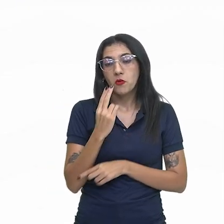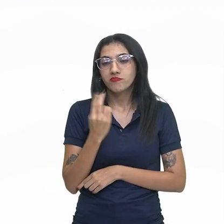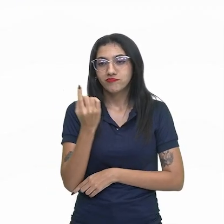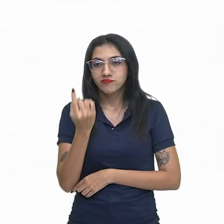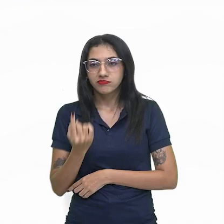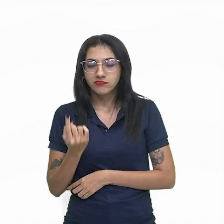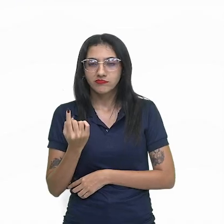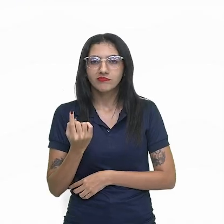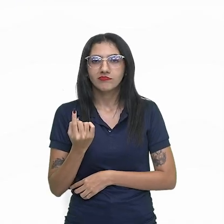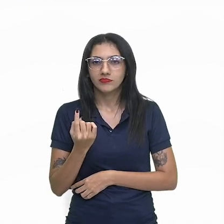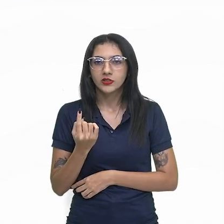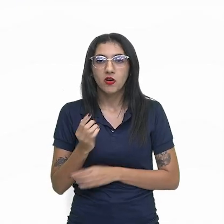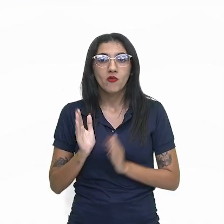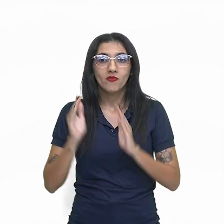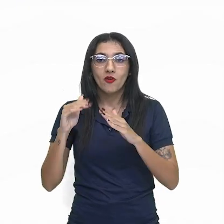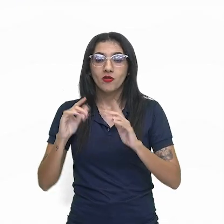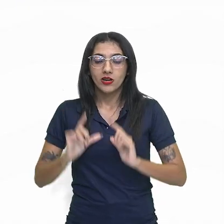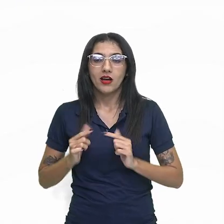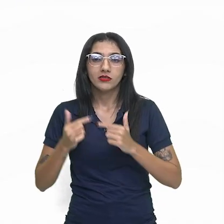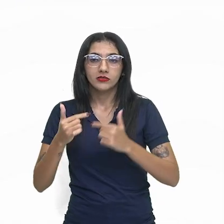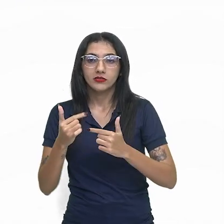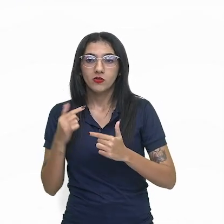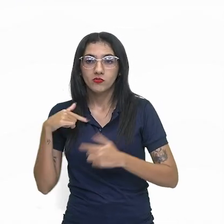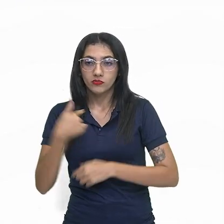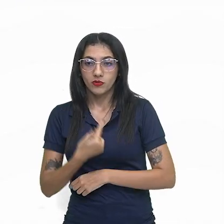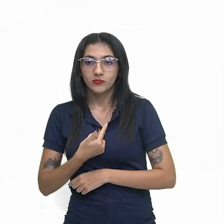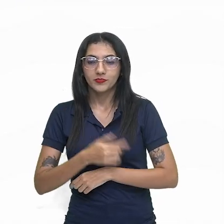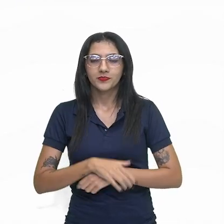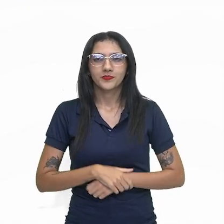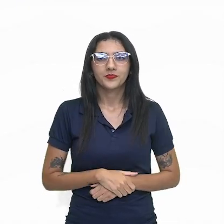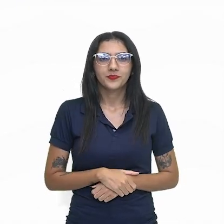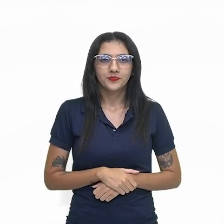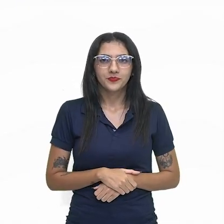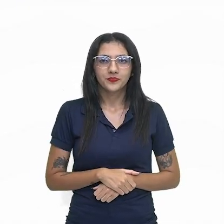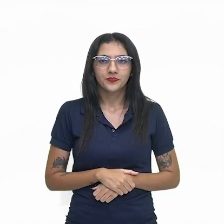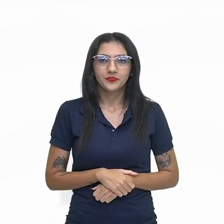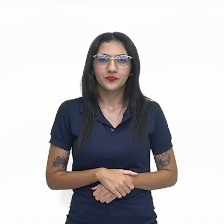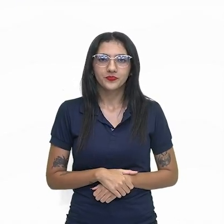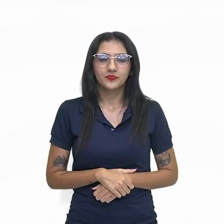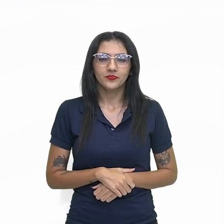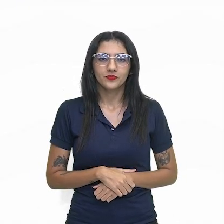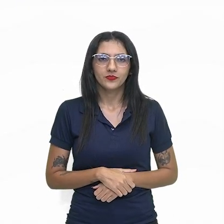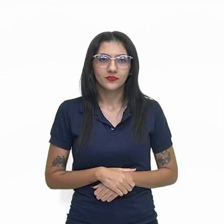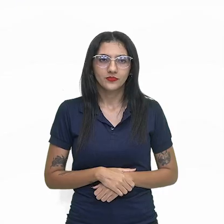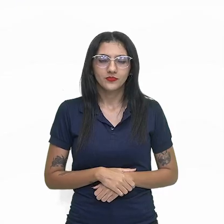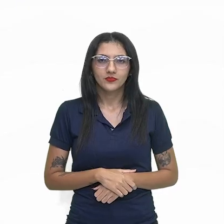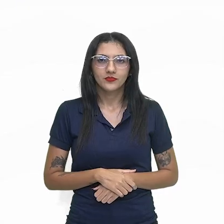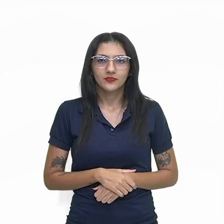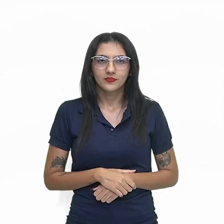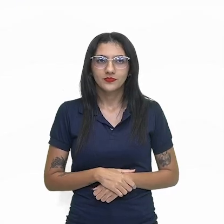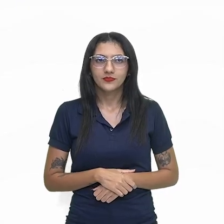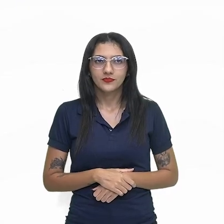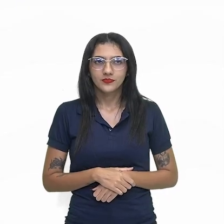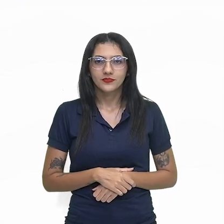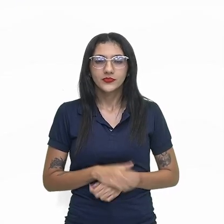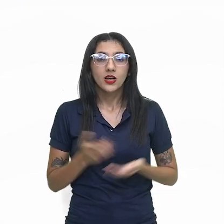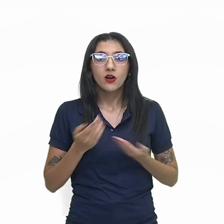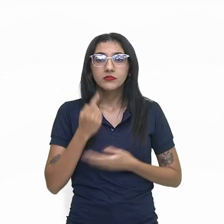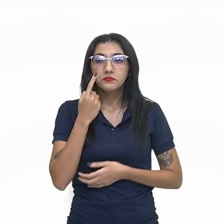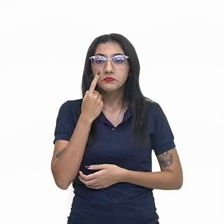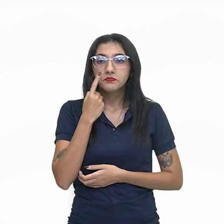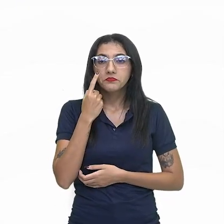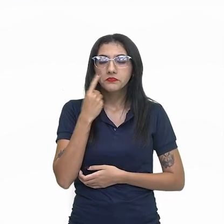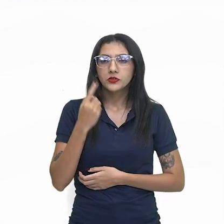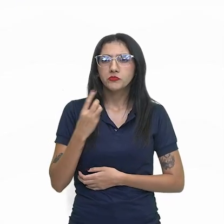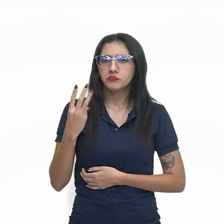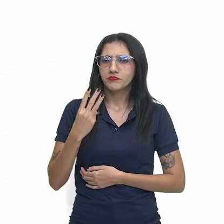As ações humanas, as ações sociais. Muito bem, e aí nós vamos para o nosso terceiro teórico, que são chamados